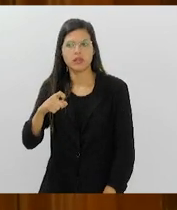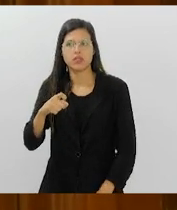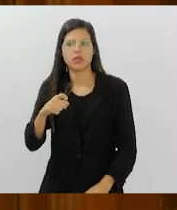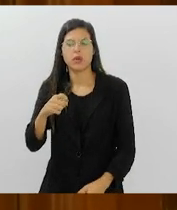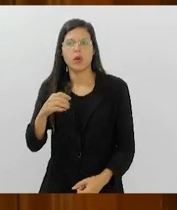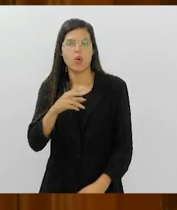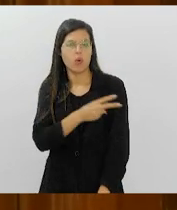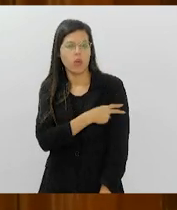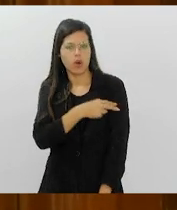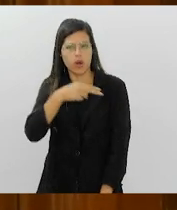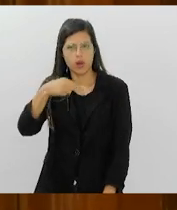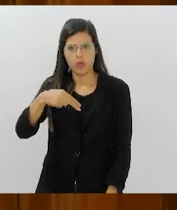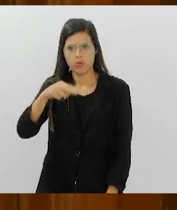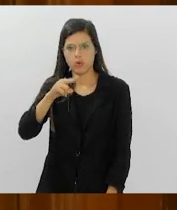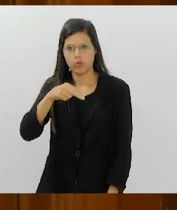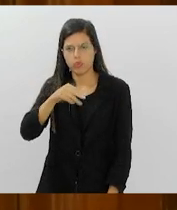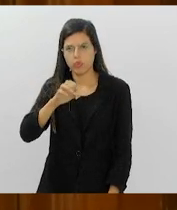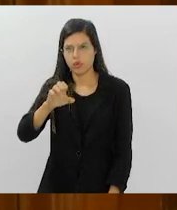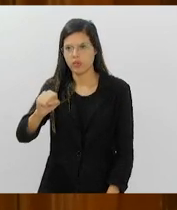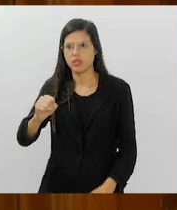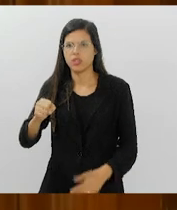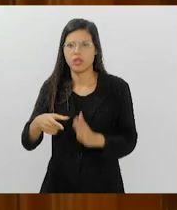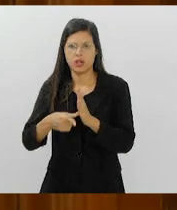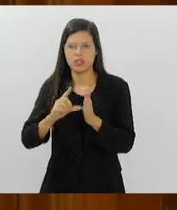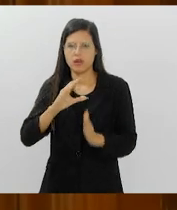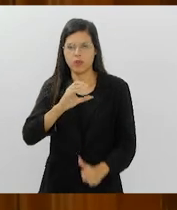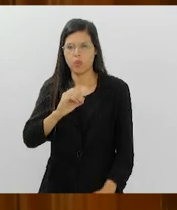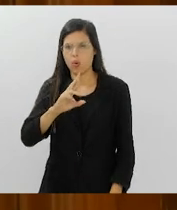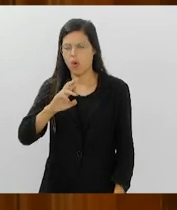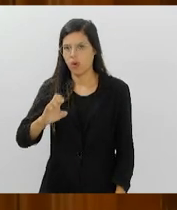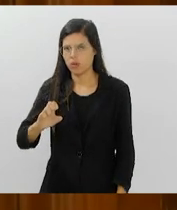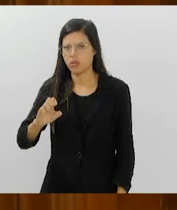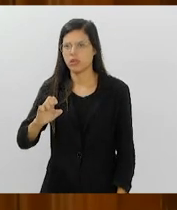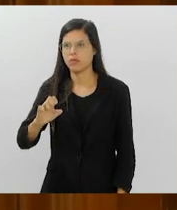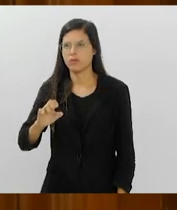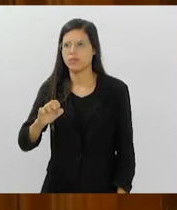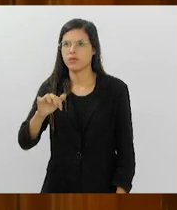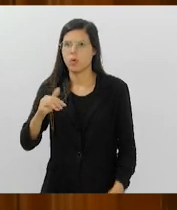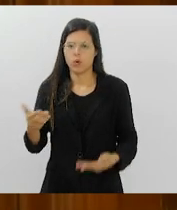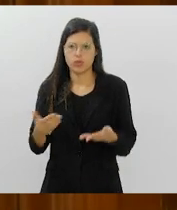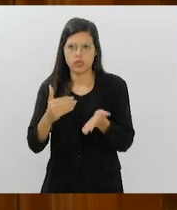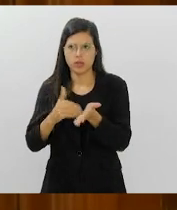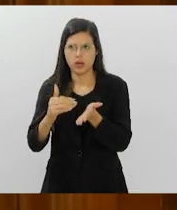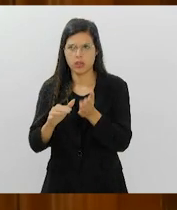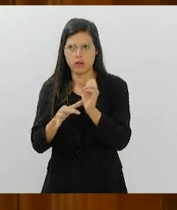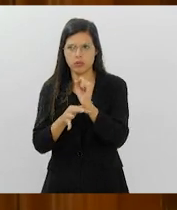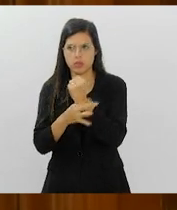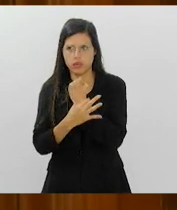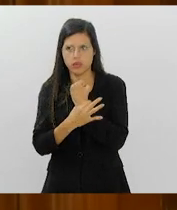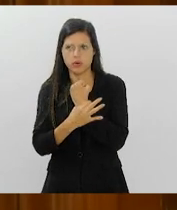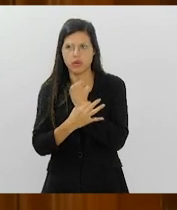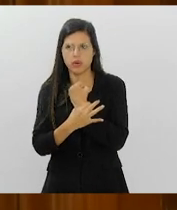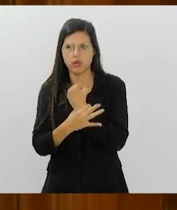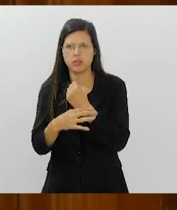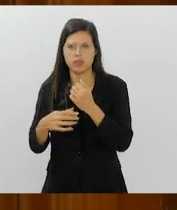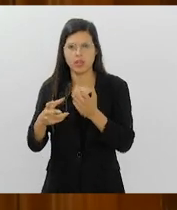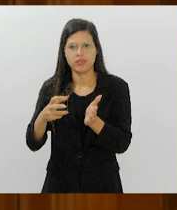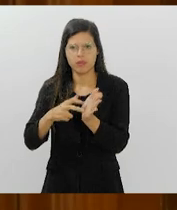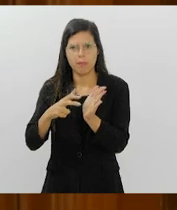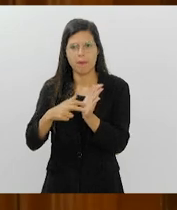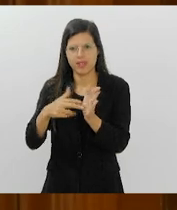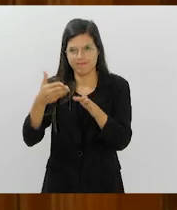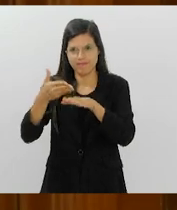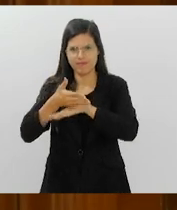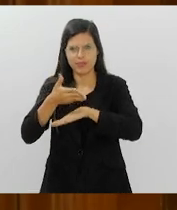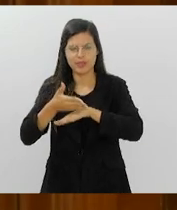Nunes, estava no COI na época, hoje é o subsecretário de segurança, estava aqui conosco mais cedo, exatamente, bem